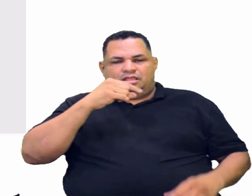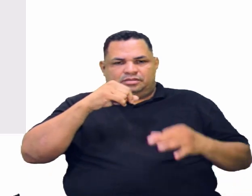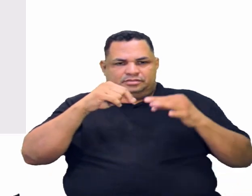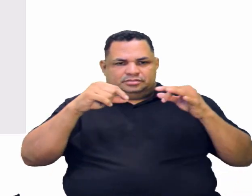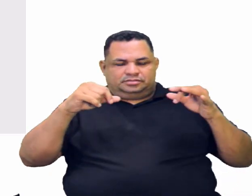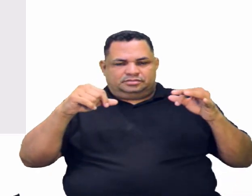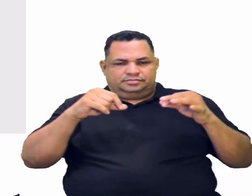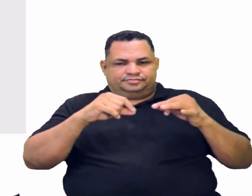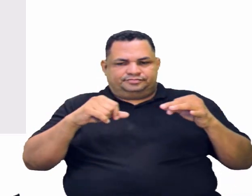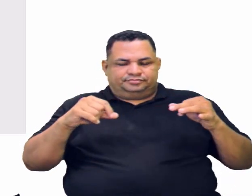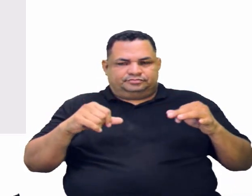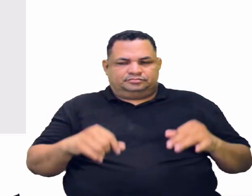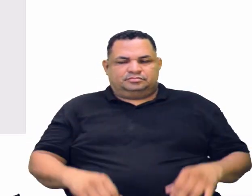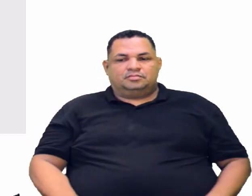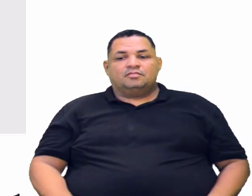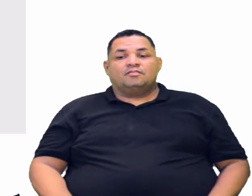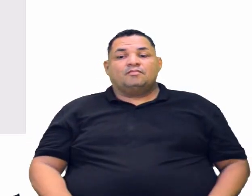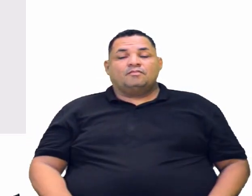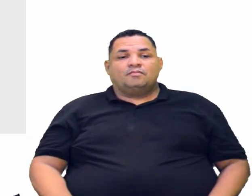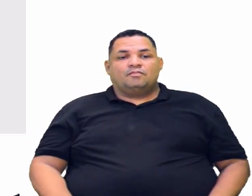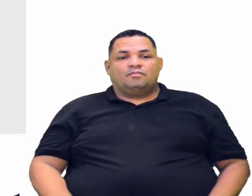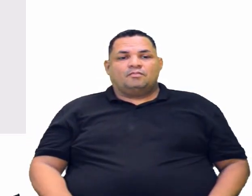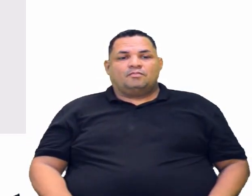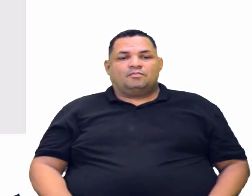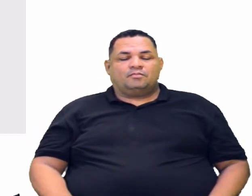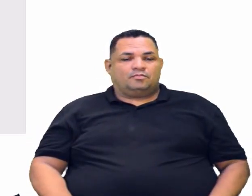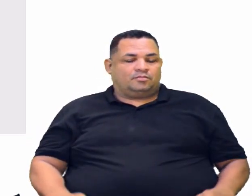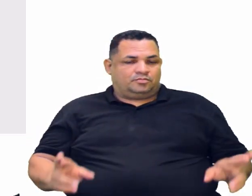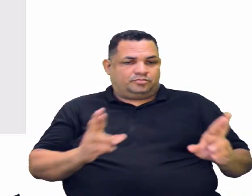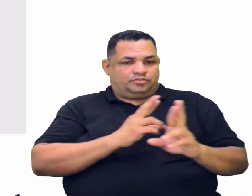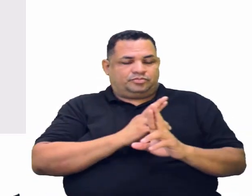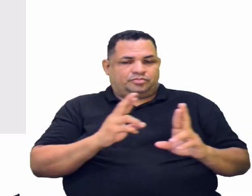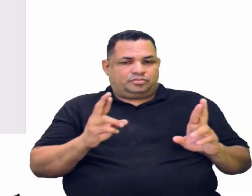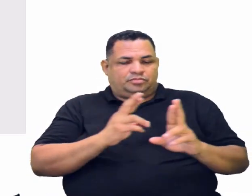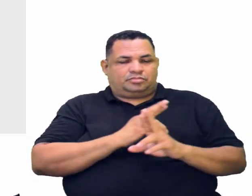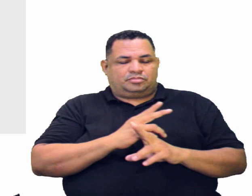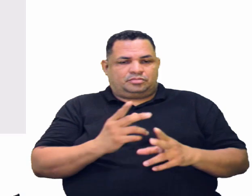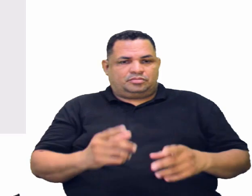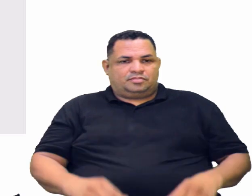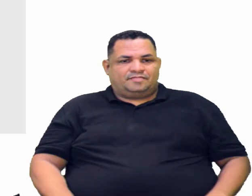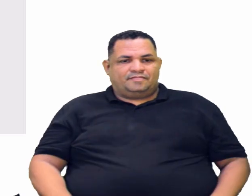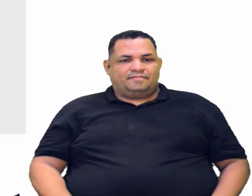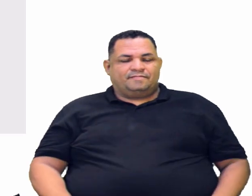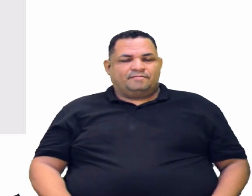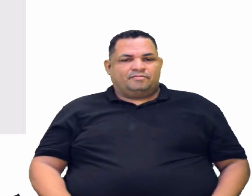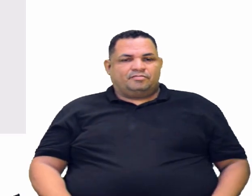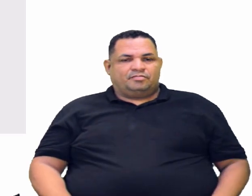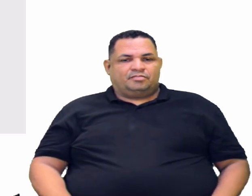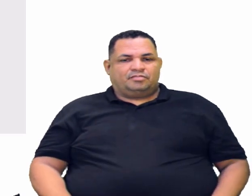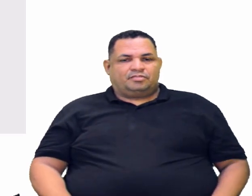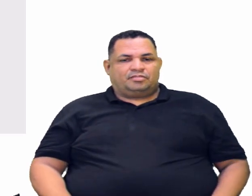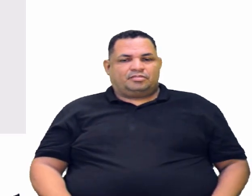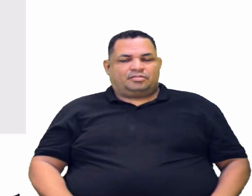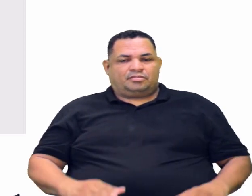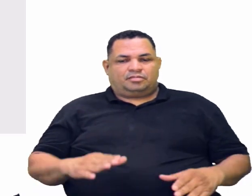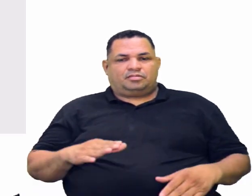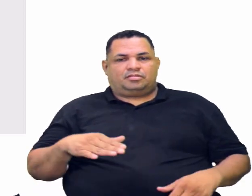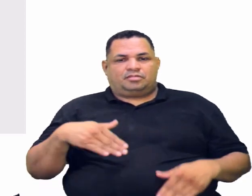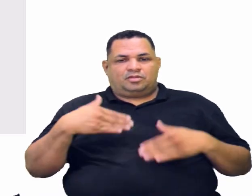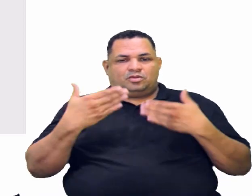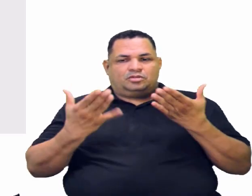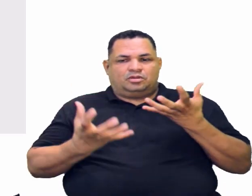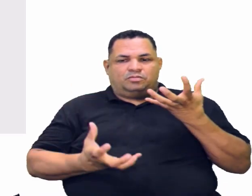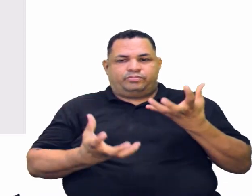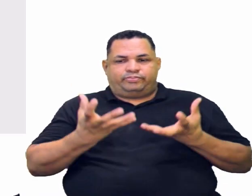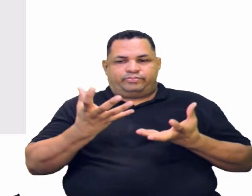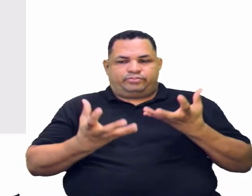um sal de cálcio de ácido carboxílico, o cálcio aqui interagindo com a parte negativa do nosso ácido, que quando